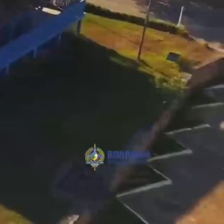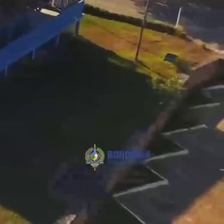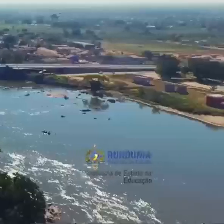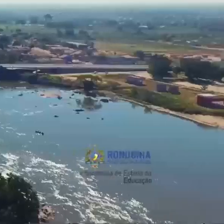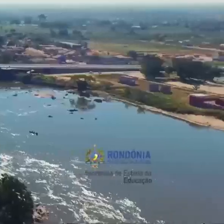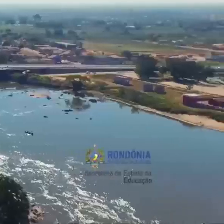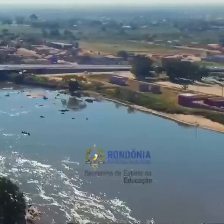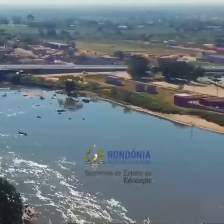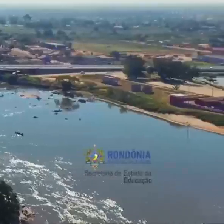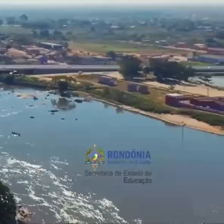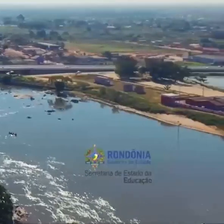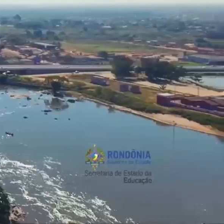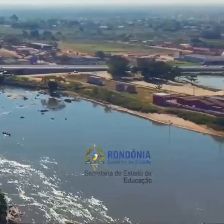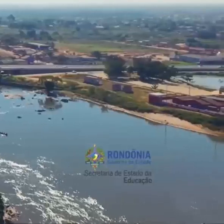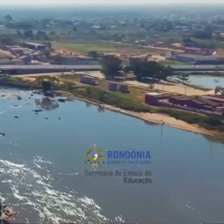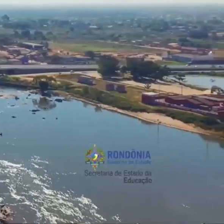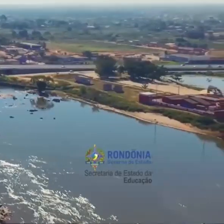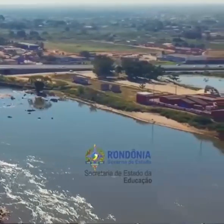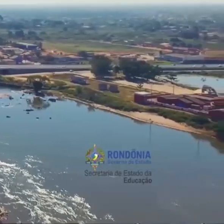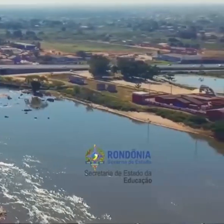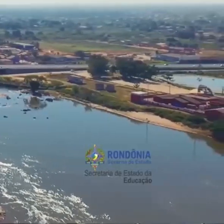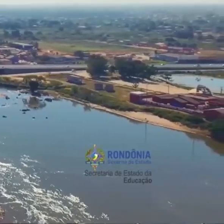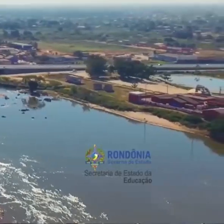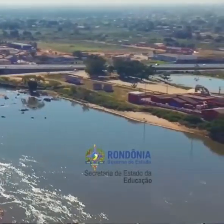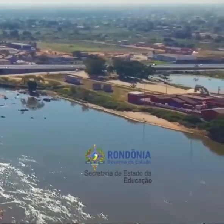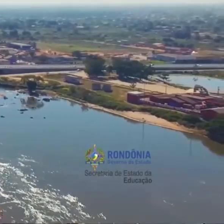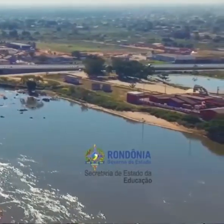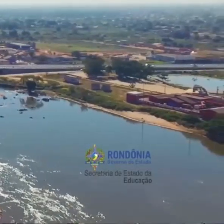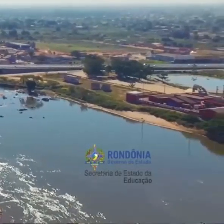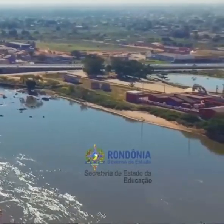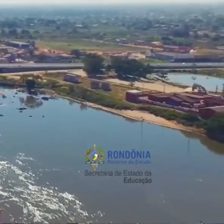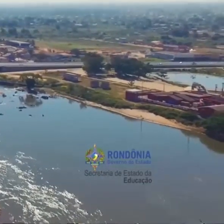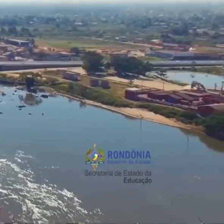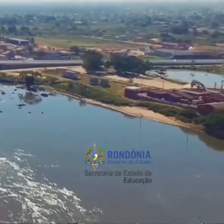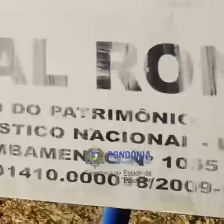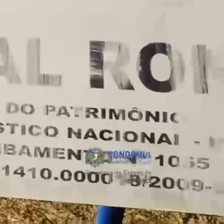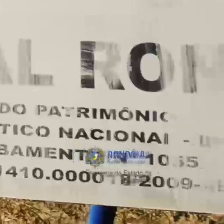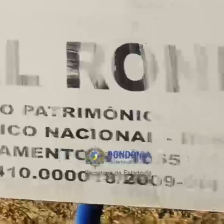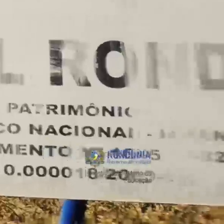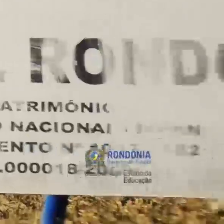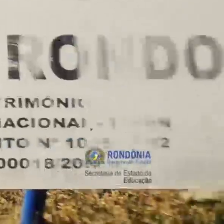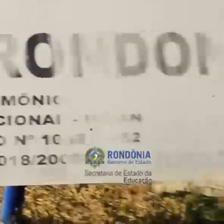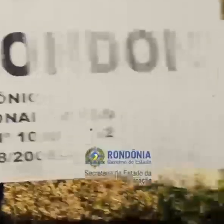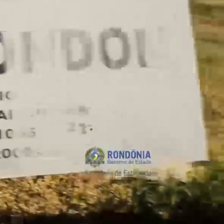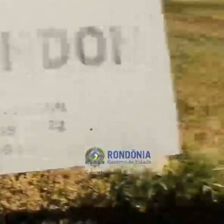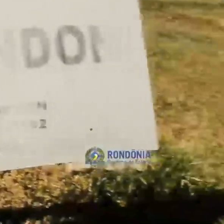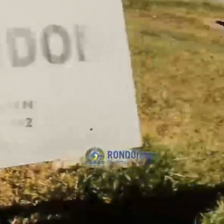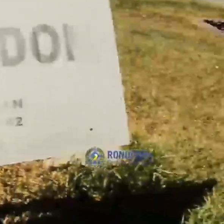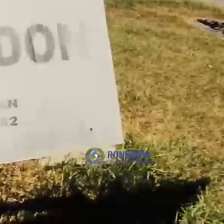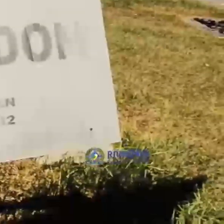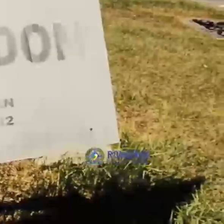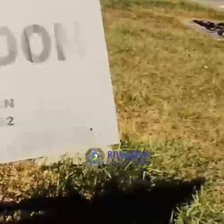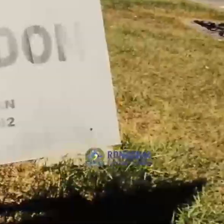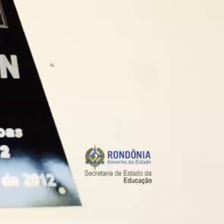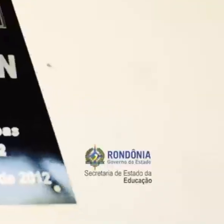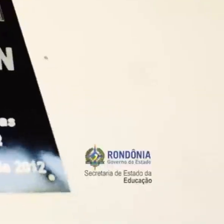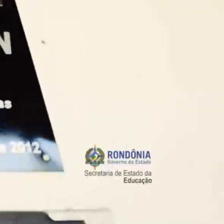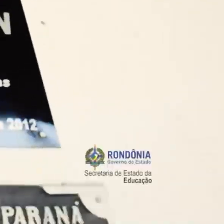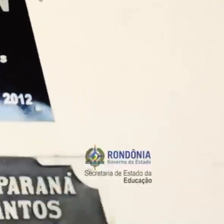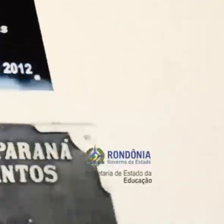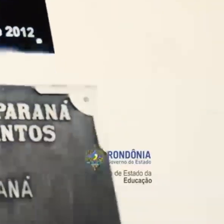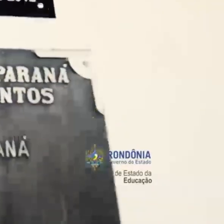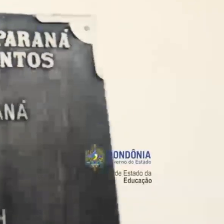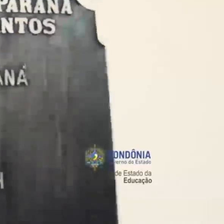município. Ji-Paraná, que é considerado o coração de Rondônia, tem a sua história viva aqui